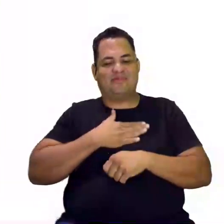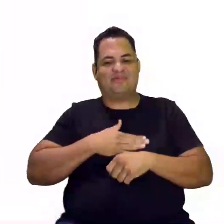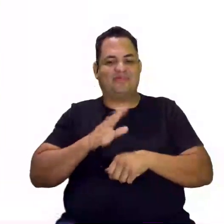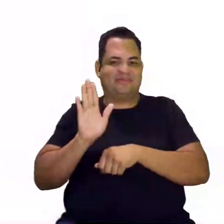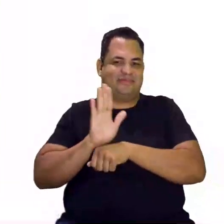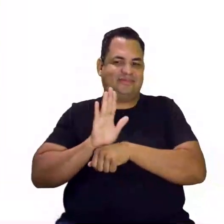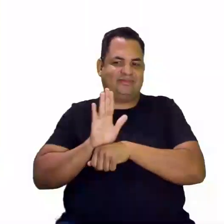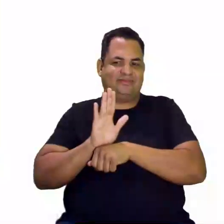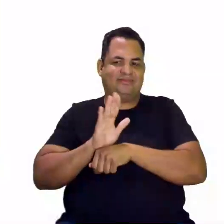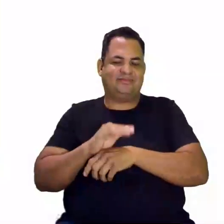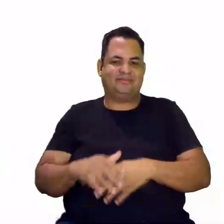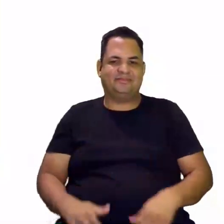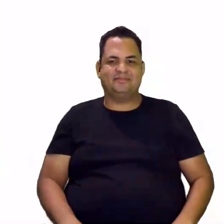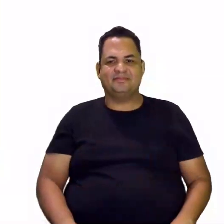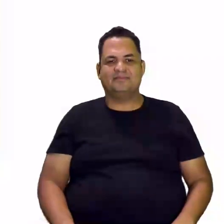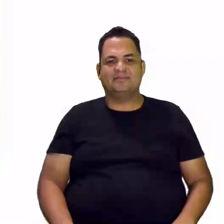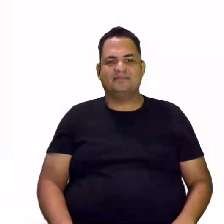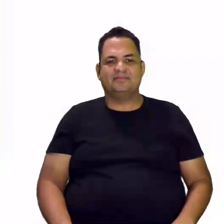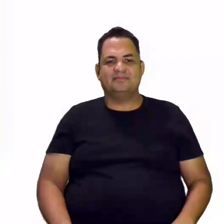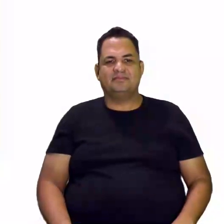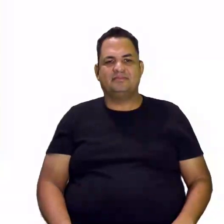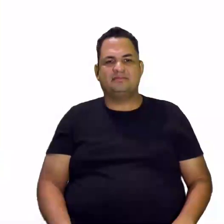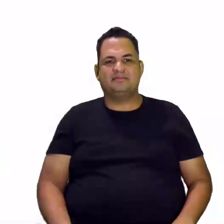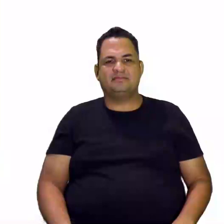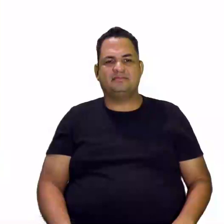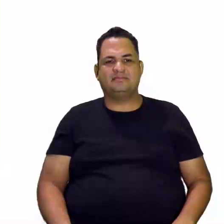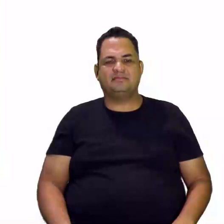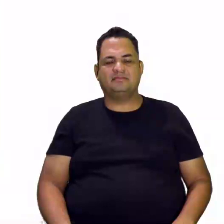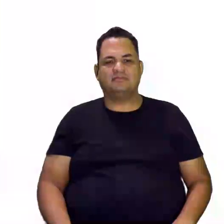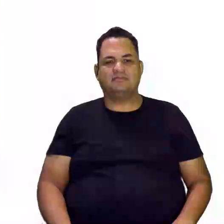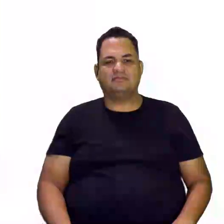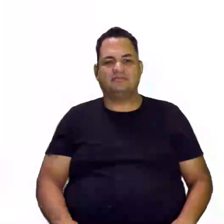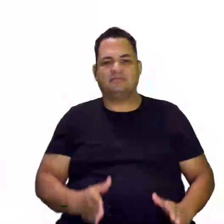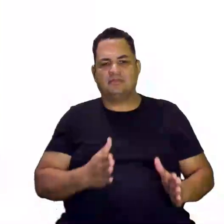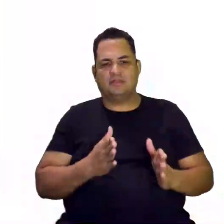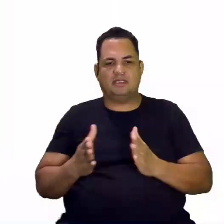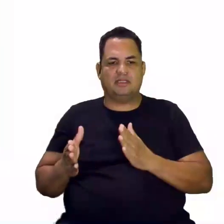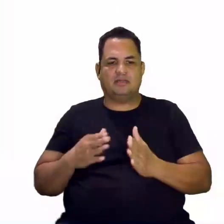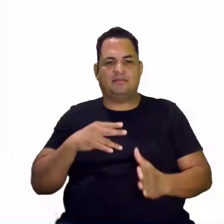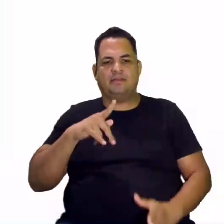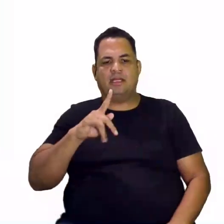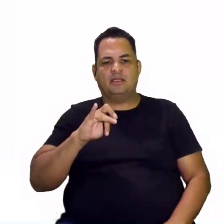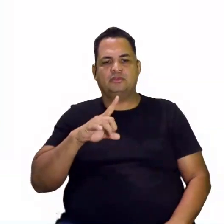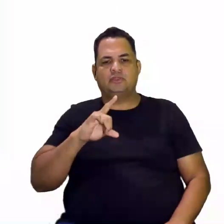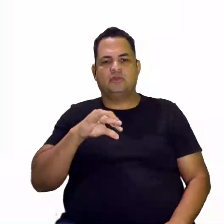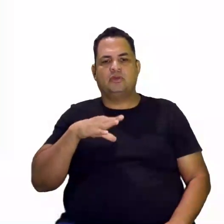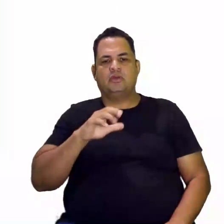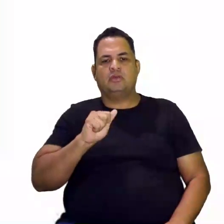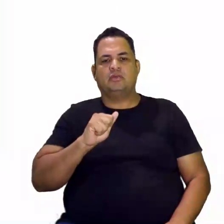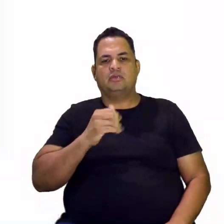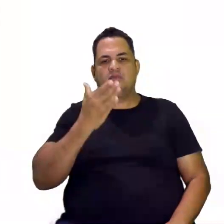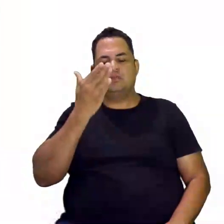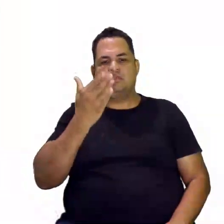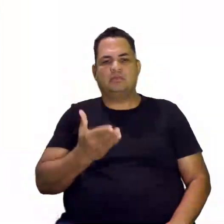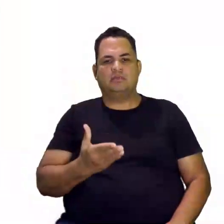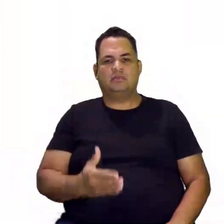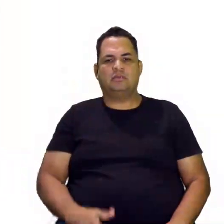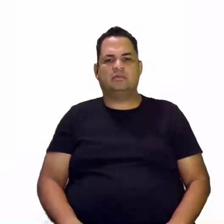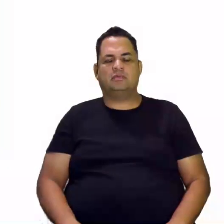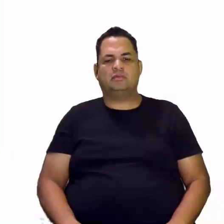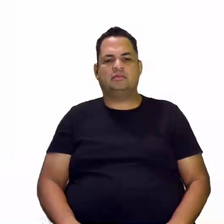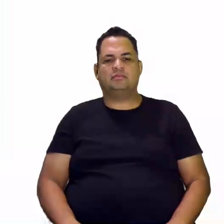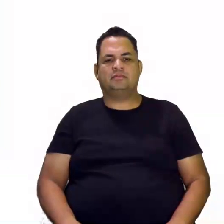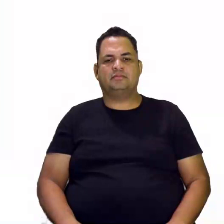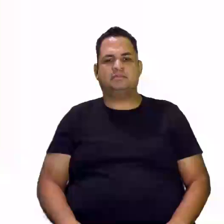lá. E aí, a gente tem a Era Paleozoica. Dentro dessa Era Paleozoica, nós vamos ter o quê?